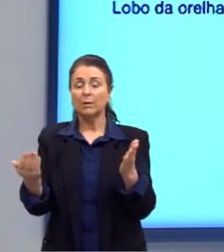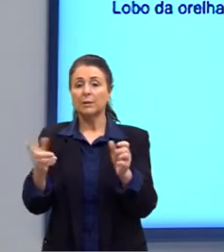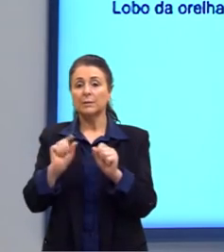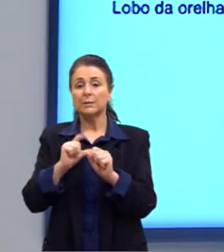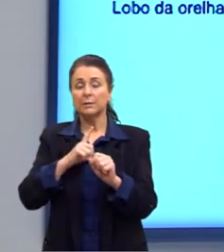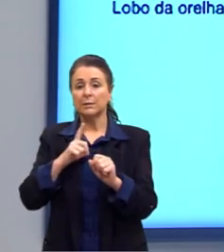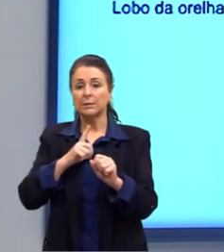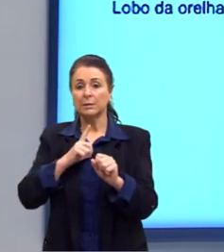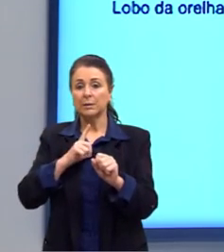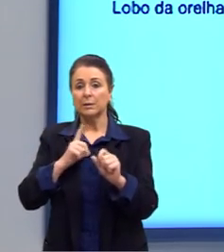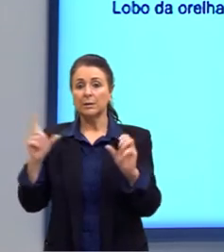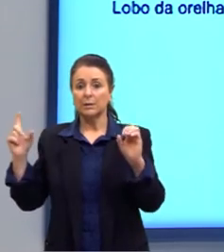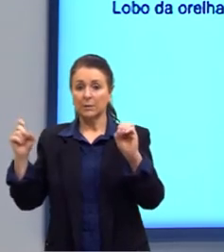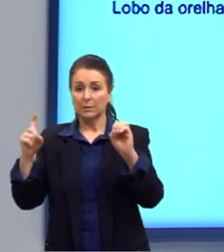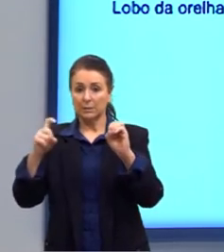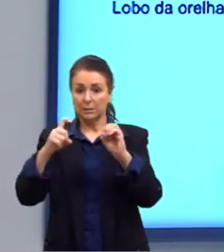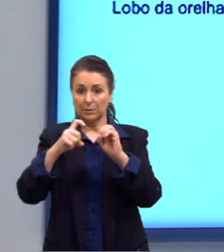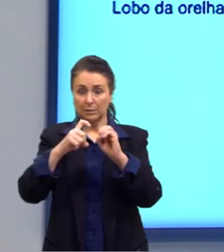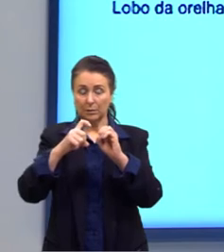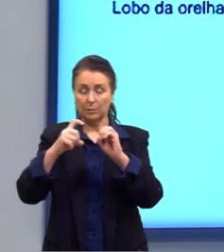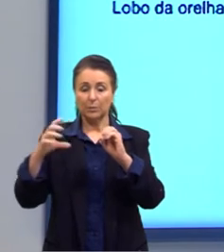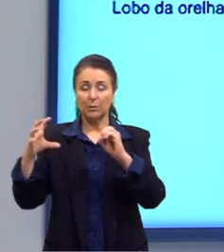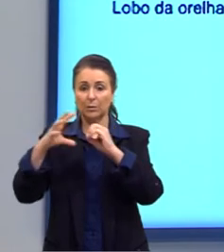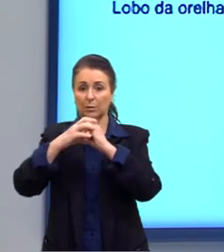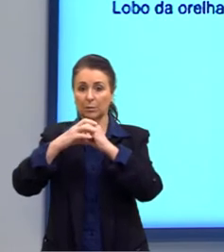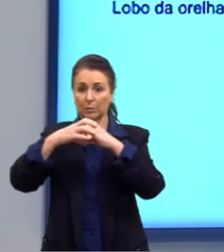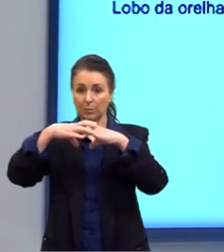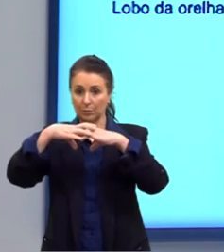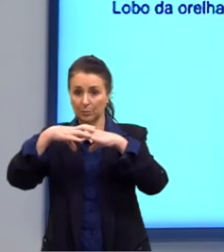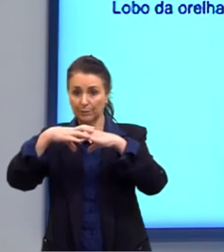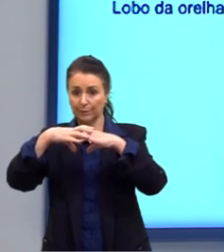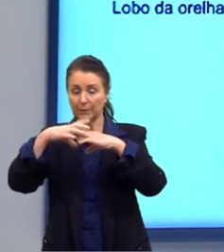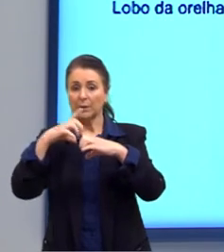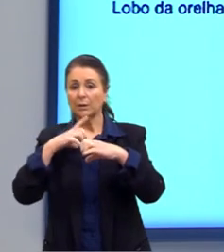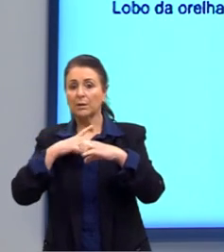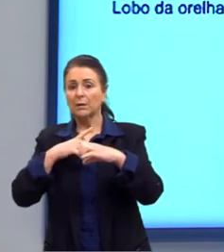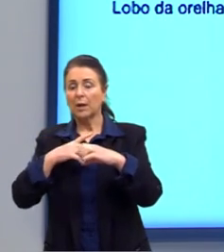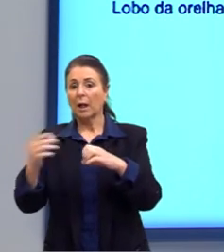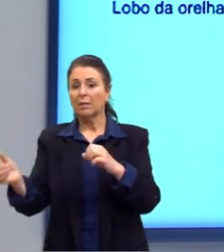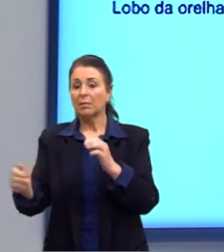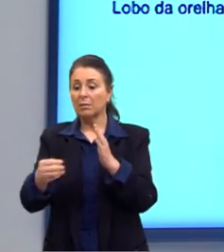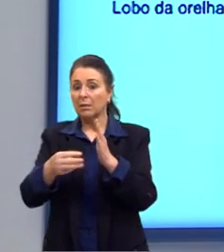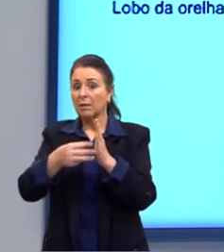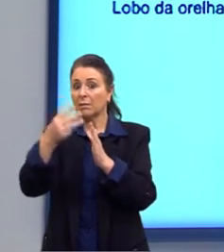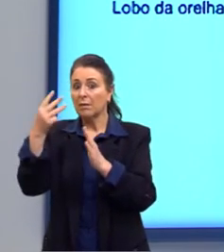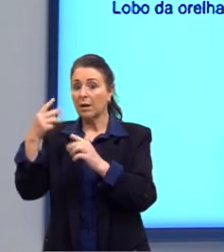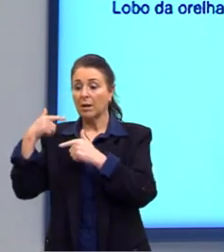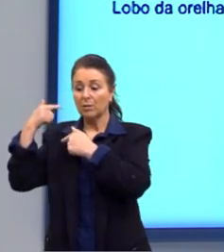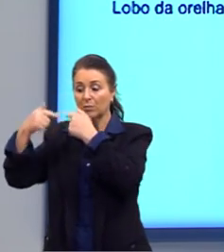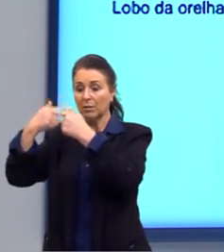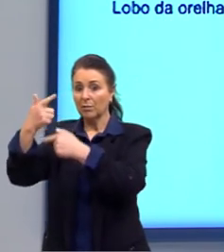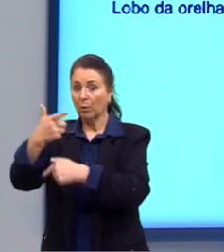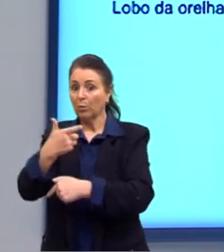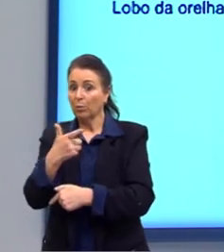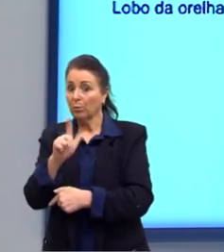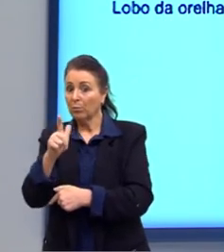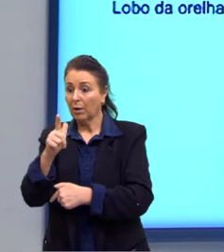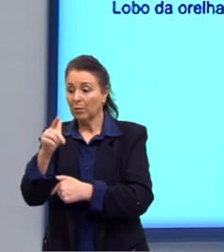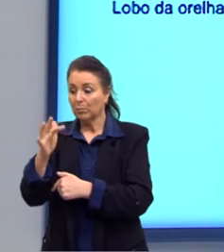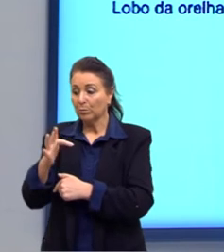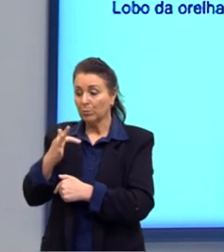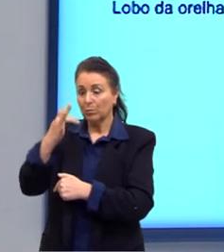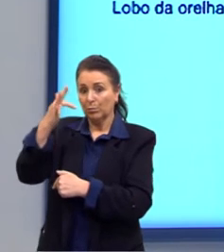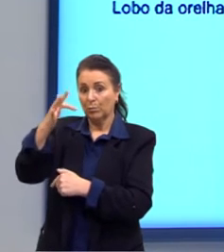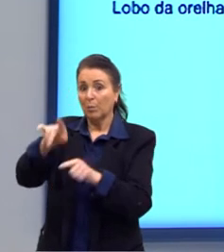mas trouxe goze a trouxe goze na terceira geração não tem como saber ainda porque eles não têm descendentes né mas depois que ele estiver vão